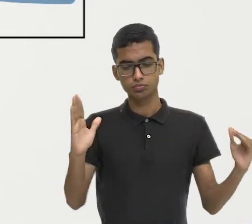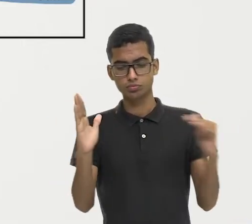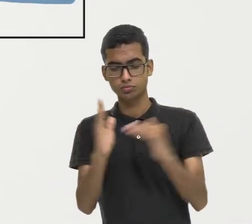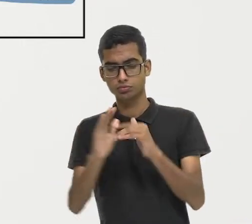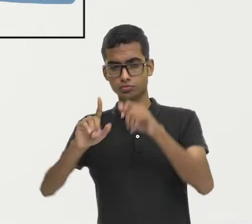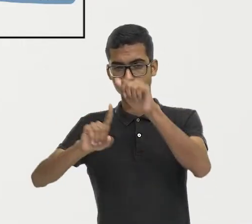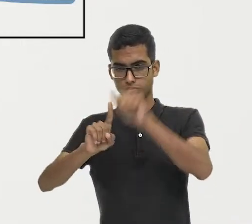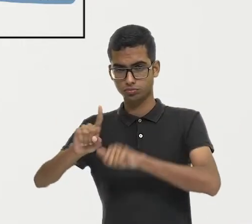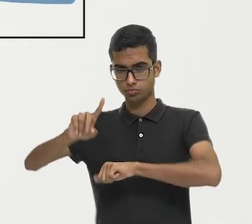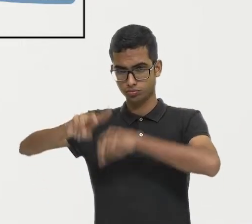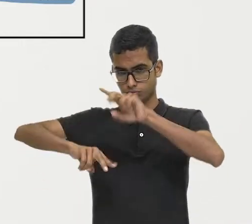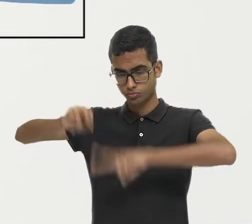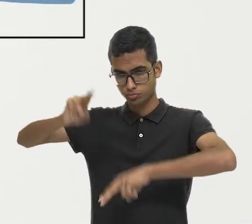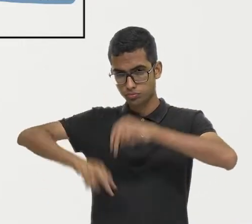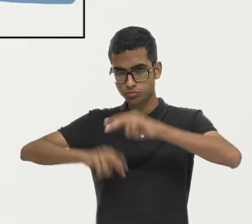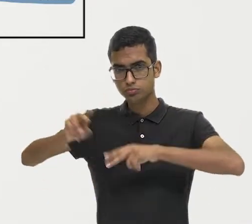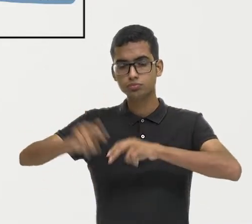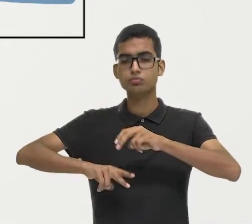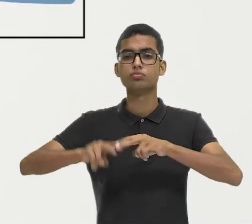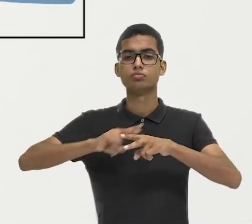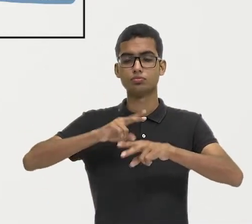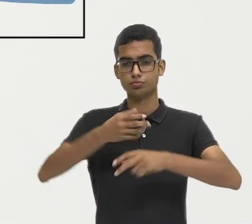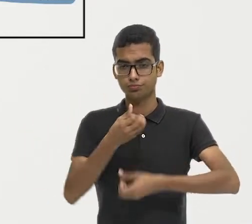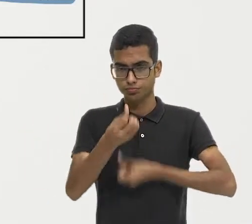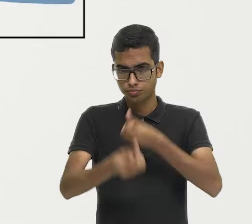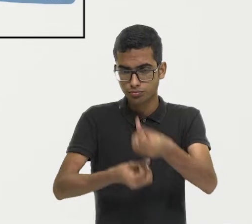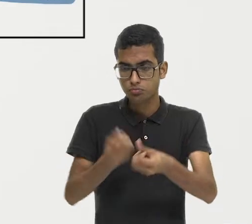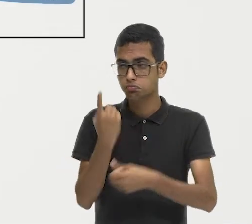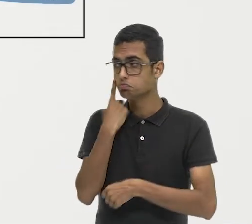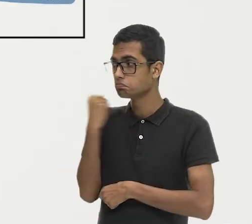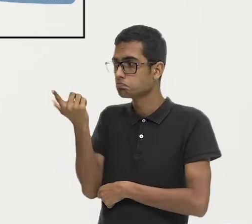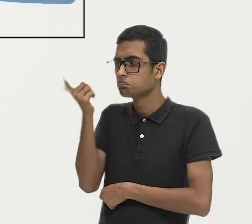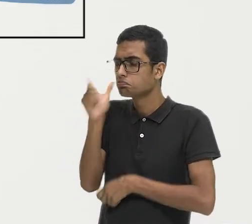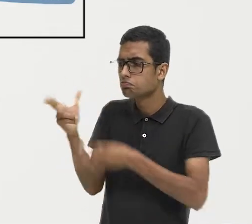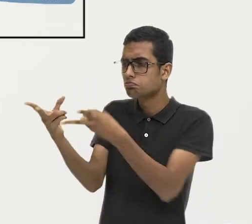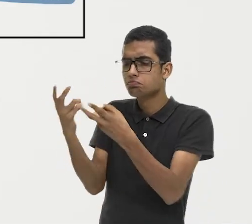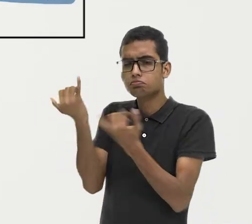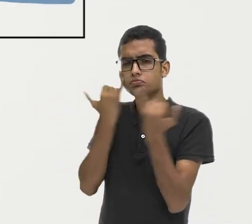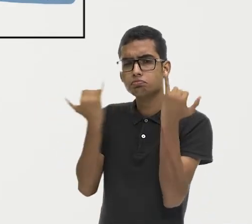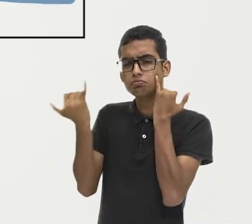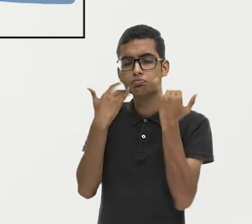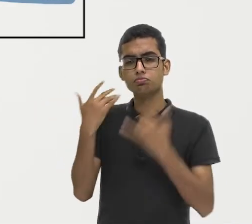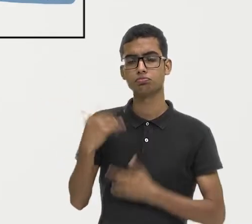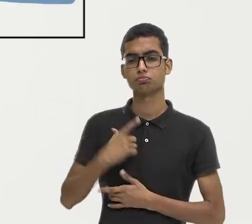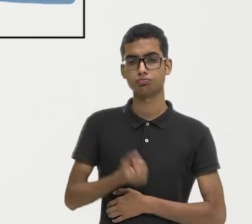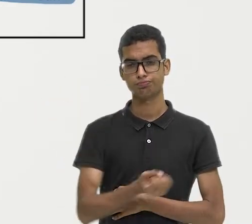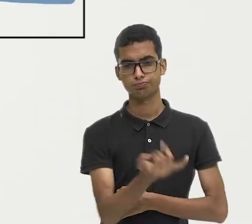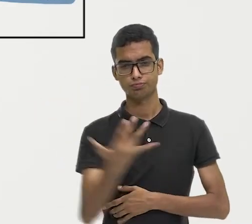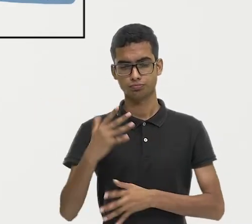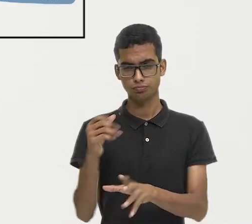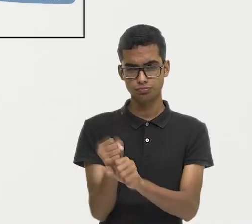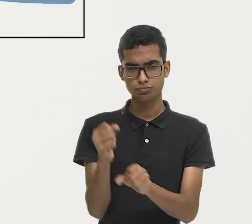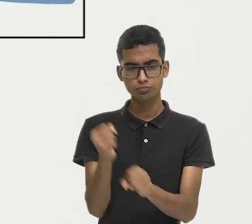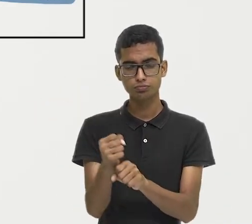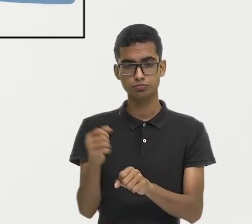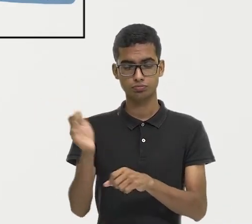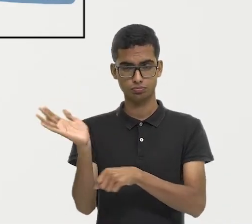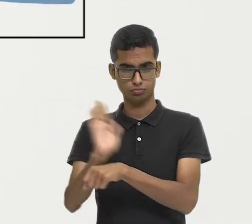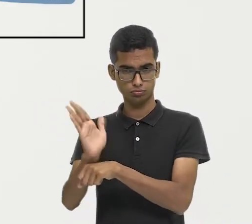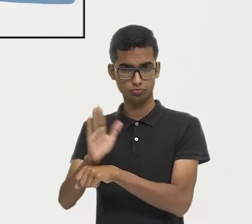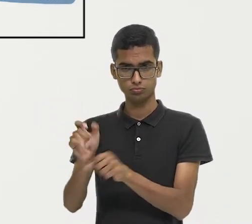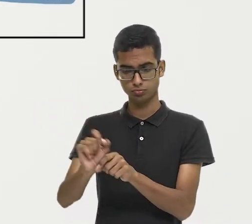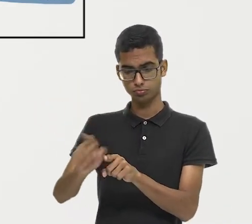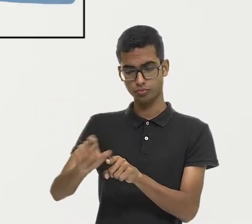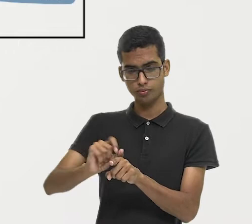junho. Com isso também, com essas informações a gente consegue verificar que o total de filmes alocados,